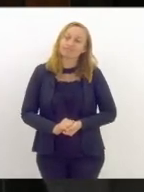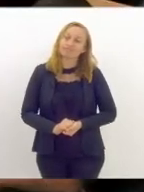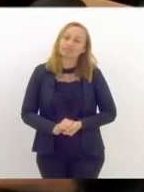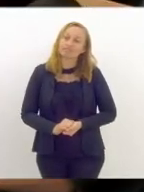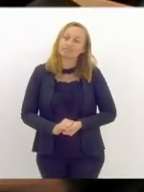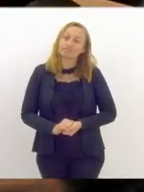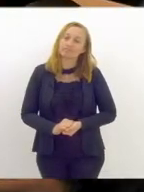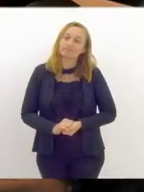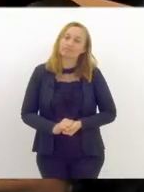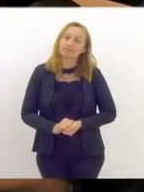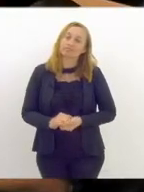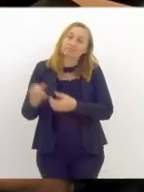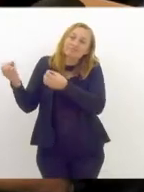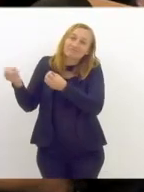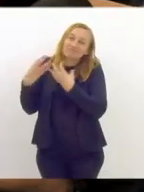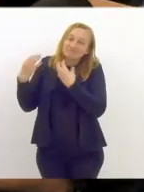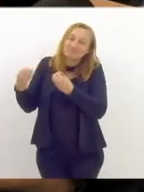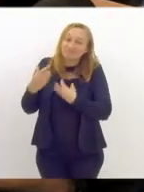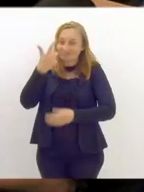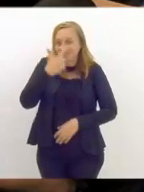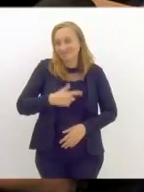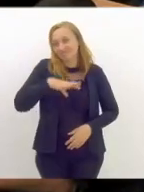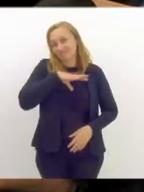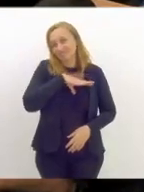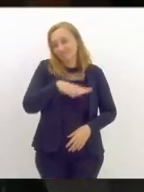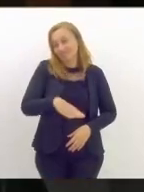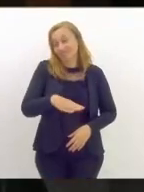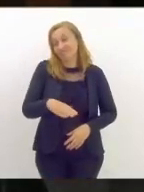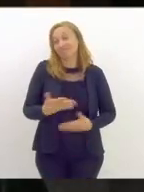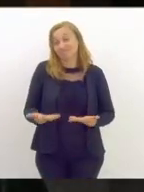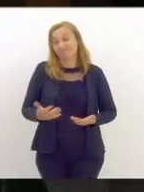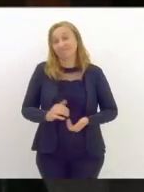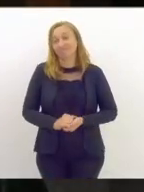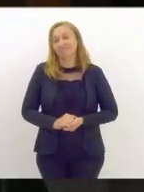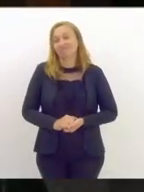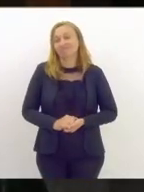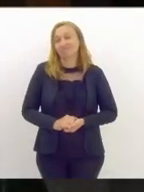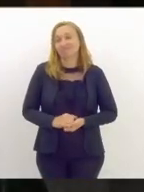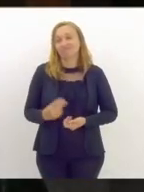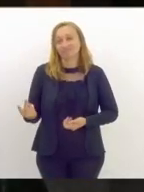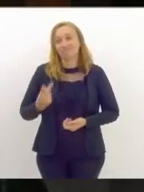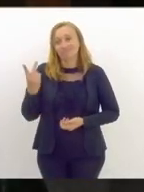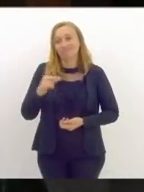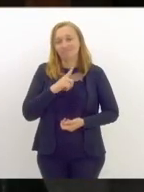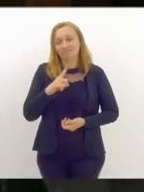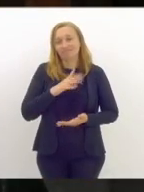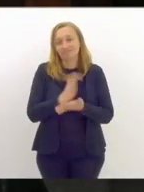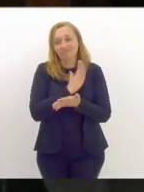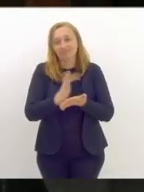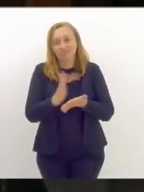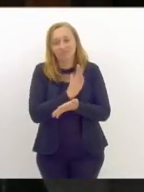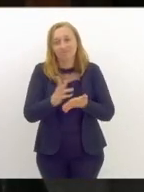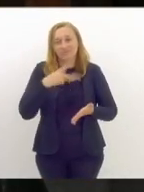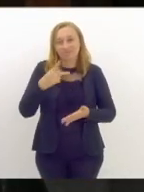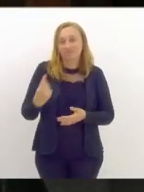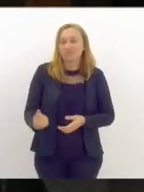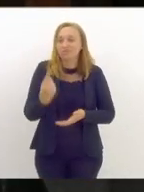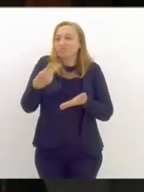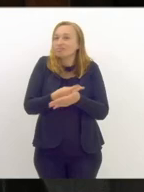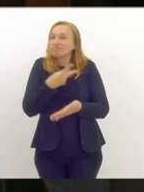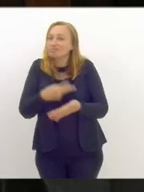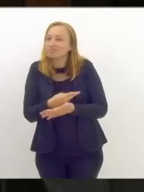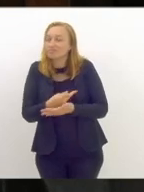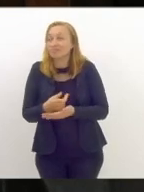Clóvis, ele que me ensinou a ser vascaíno, então ele tem essa grande vantagem. Alguns dizem que foi o único erro que ele teve na vida,